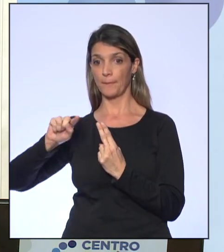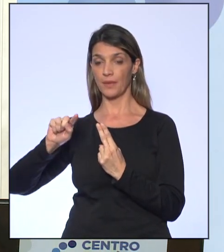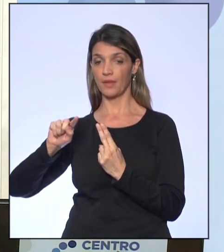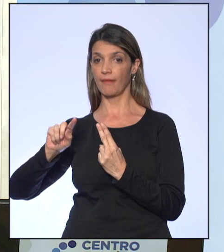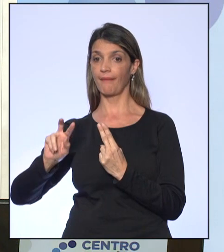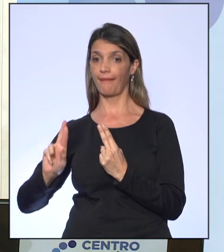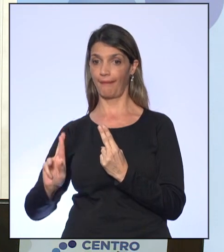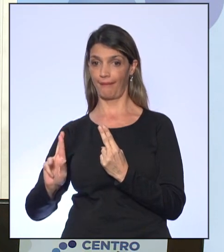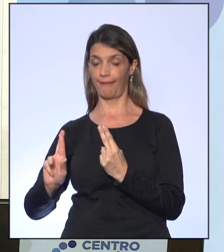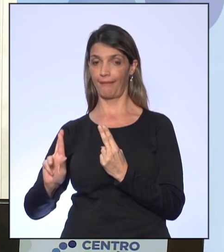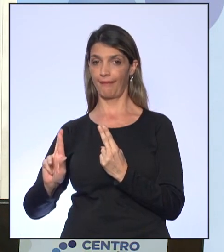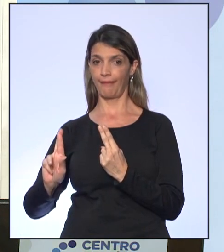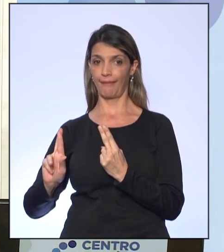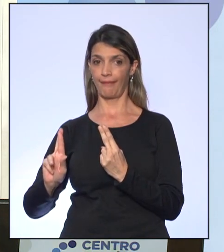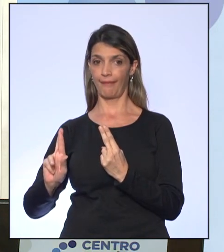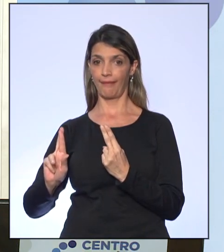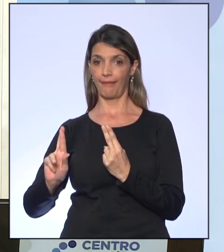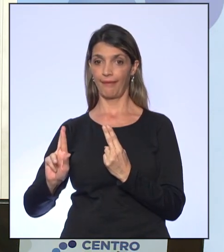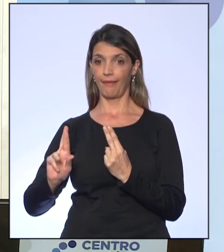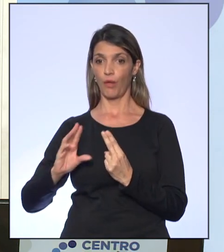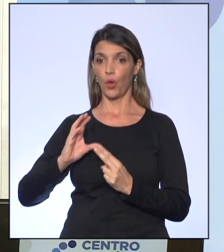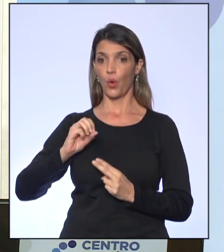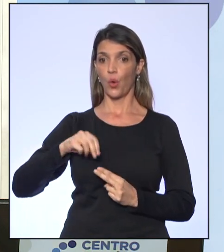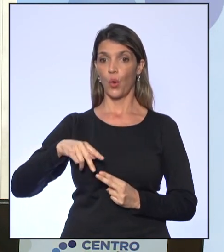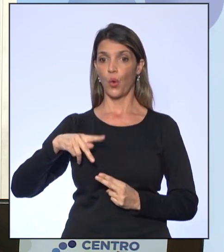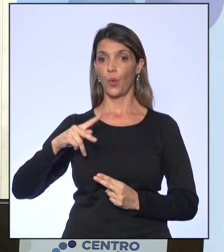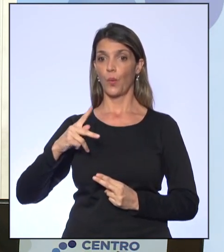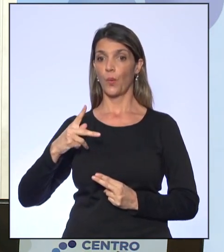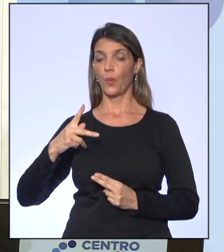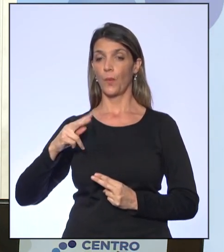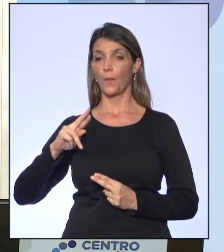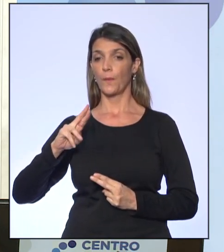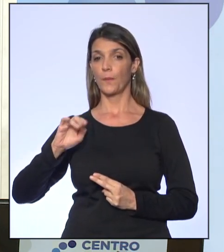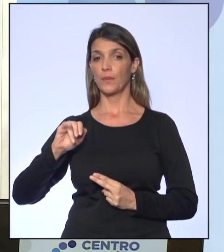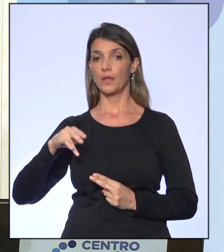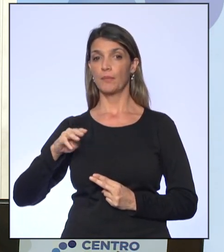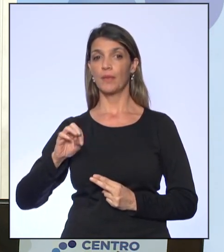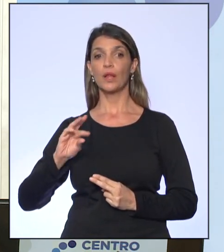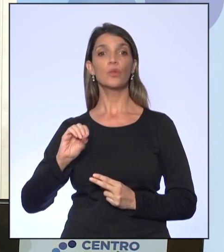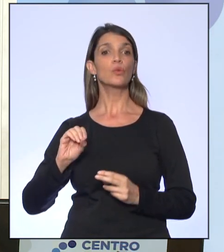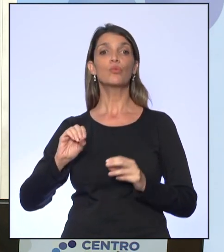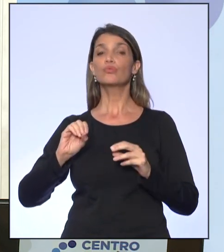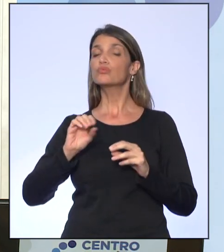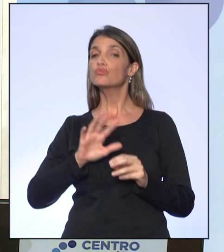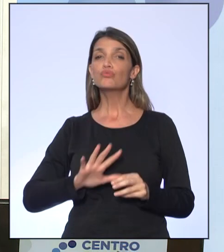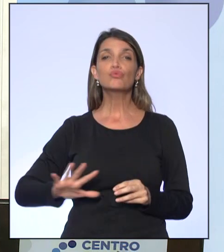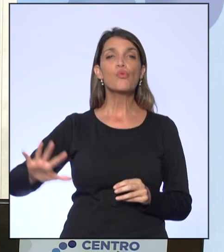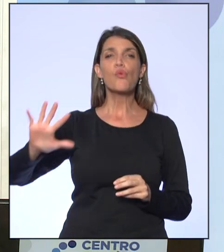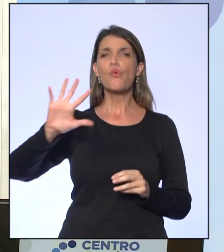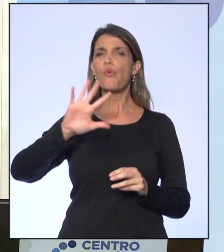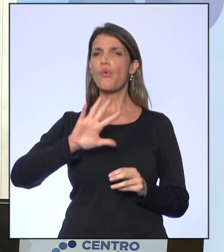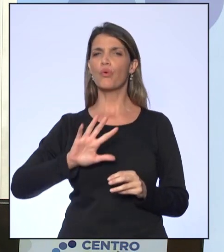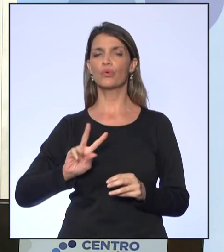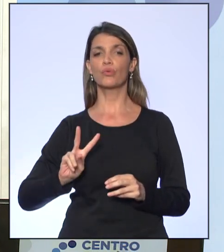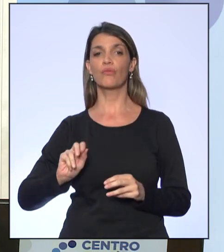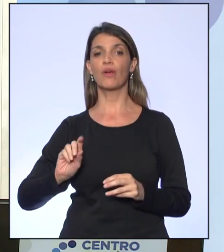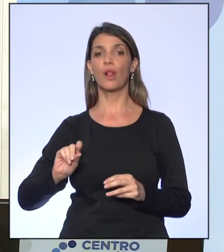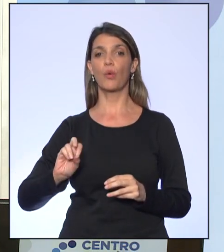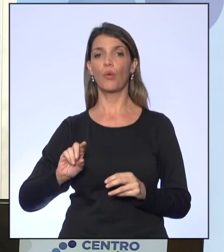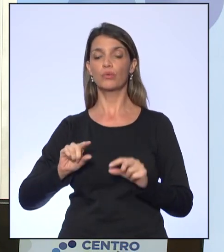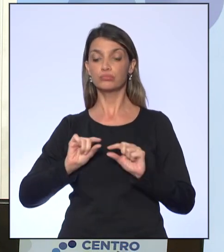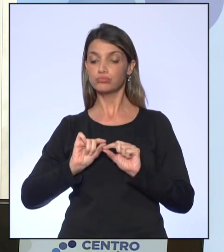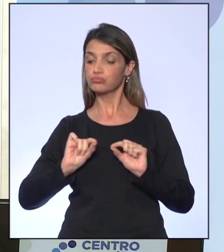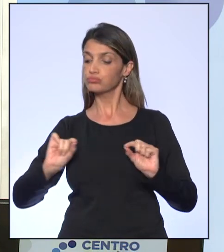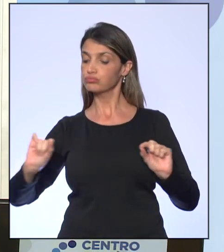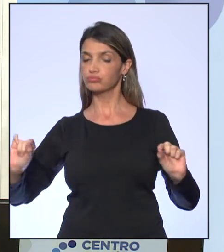2πr é o valor do comprimento inteiro da circunferência, o valor lá das extremidades, da borda, né?